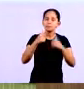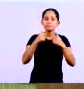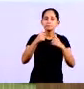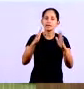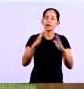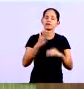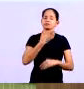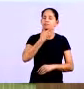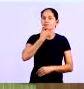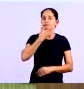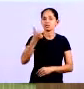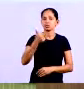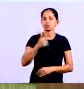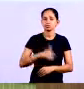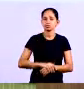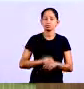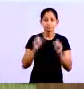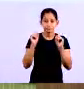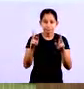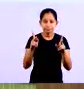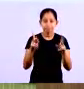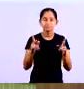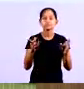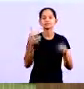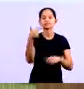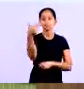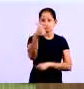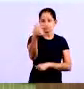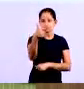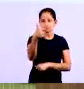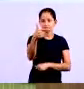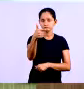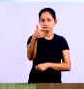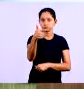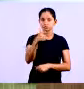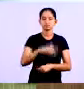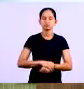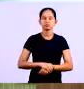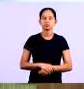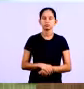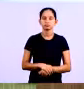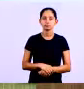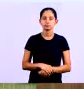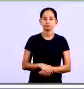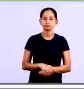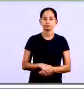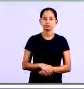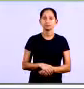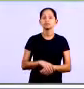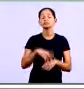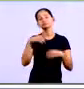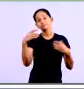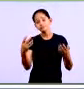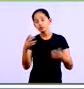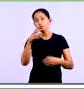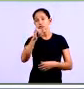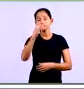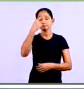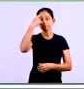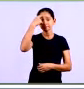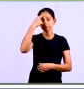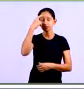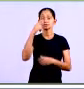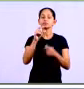na disciplina de gestão tributária. Ok? A segunda atividade, ela é o quê? Poxa, se a gente está trabalhando